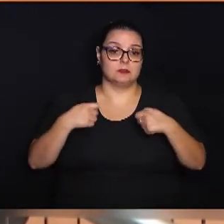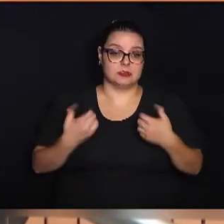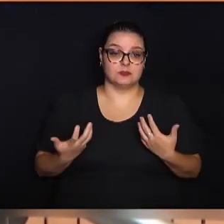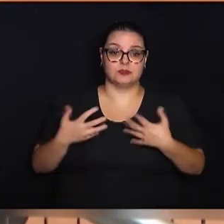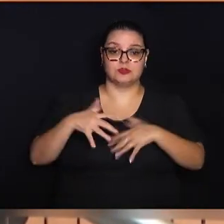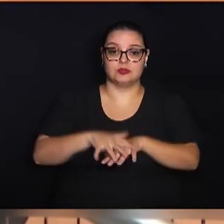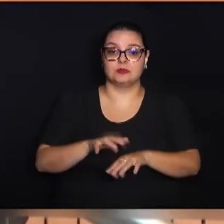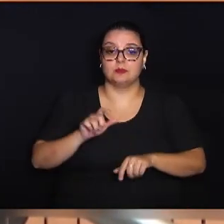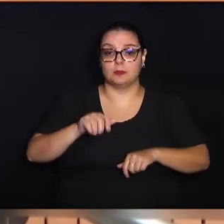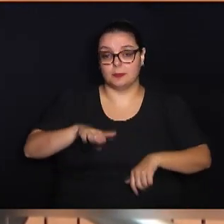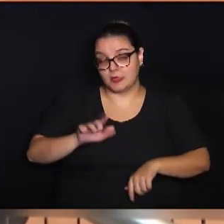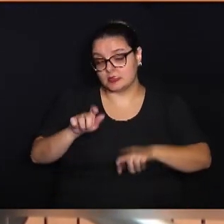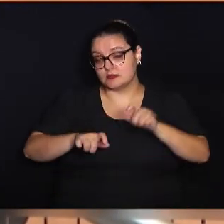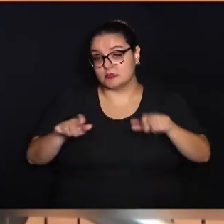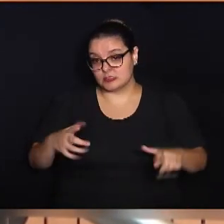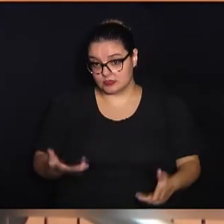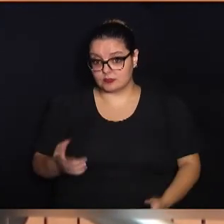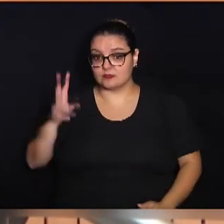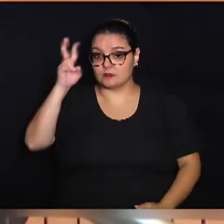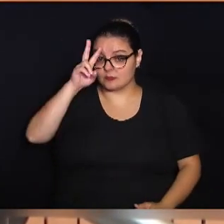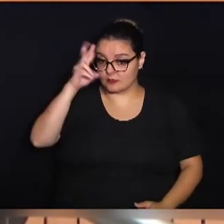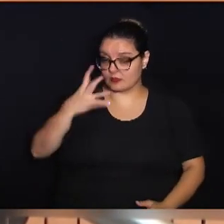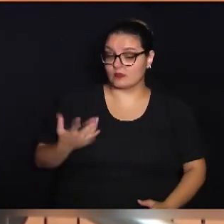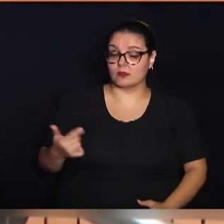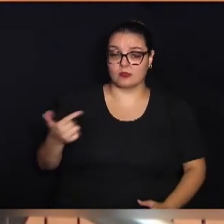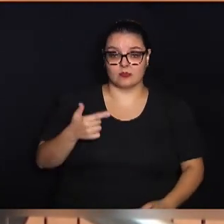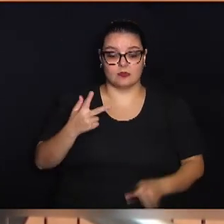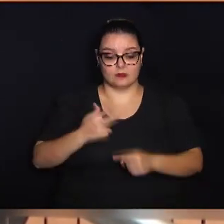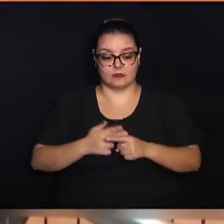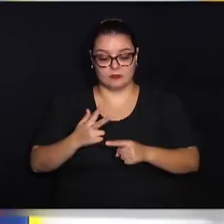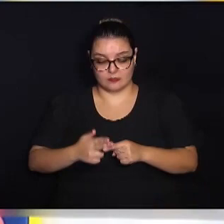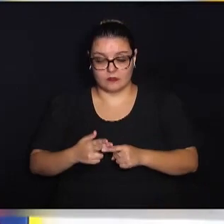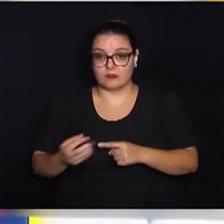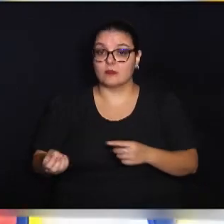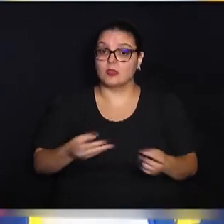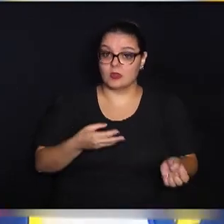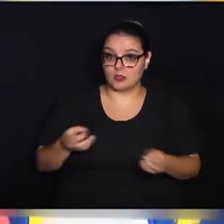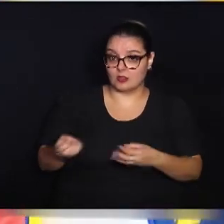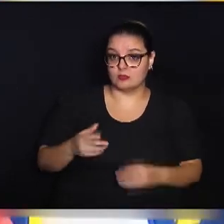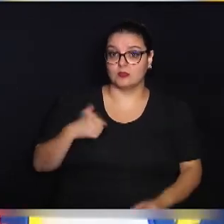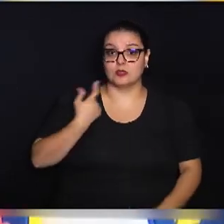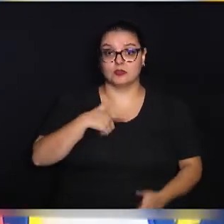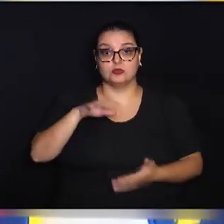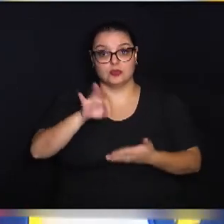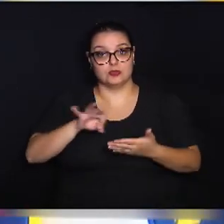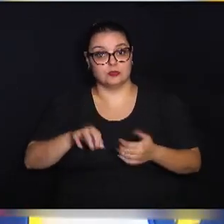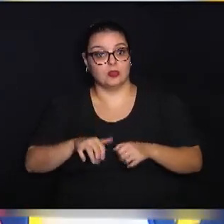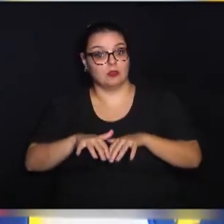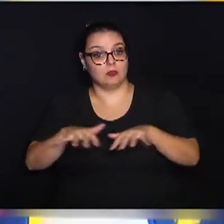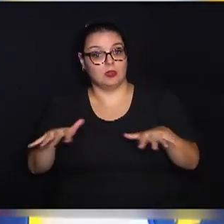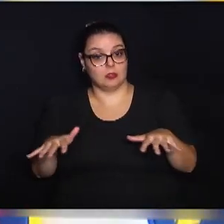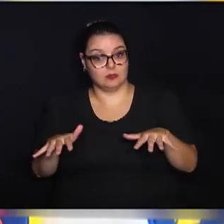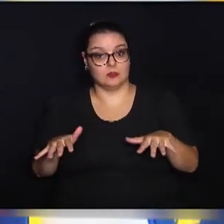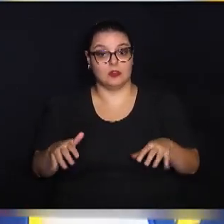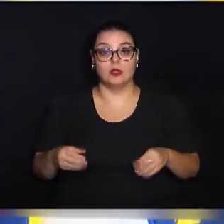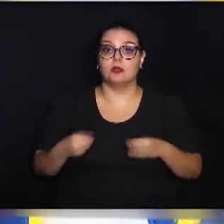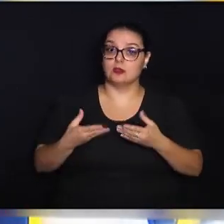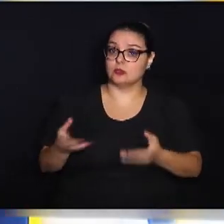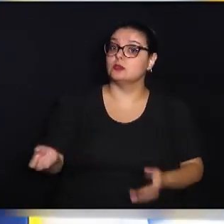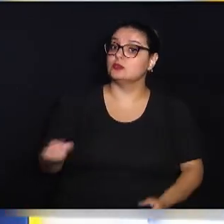mais personagens e histórias, a segunda edição foi atualizada. Nós corrigimos, ampliamos, trouxemos